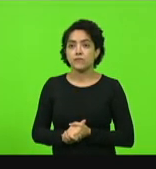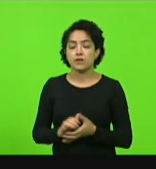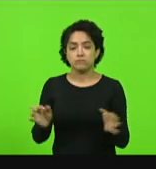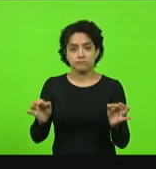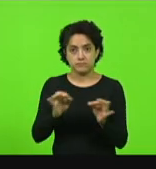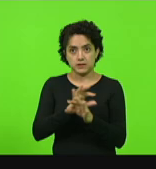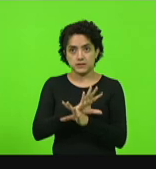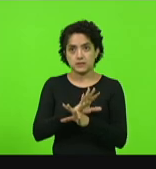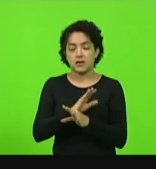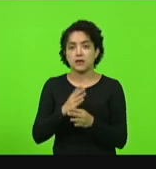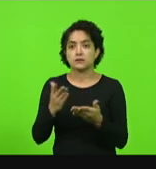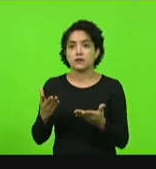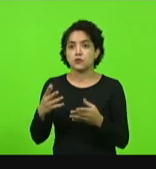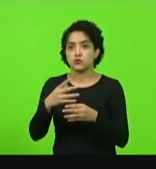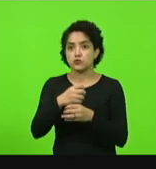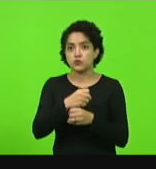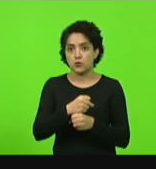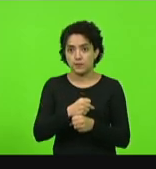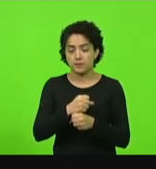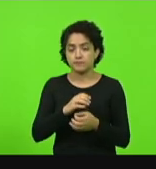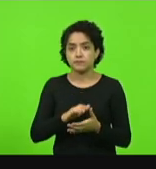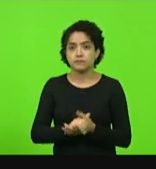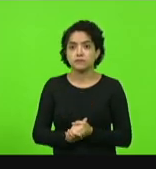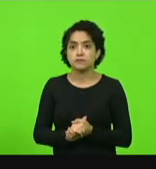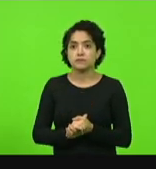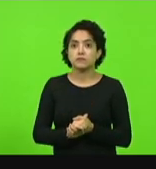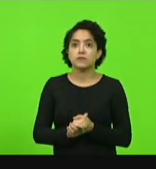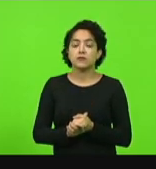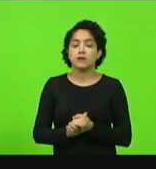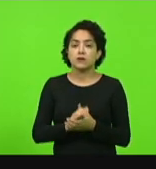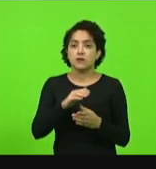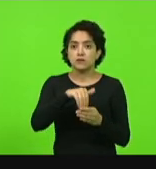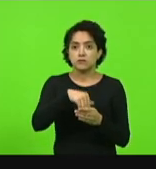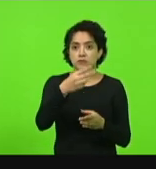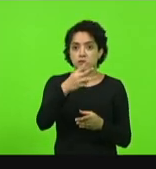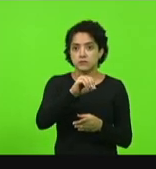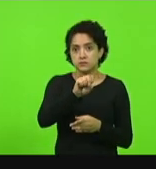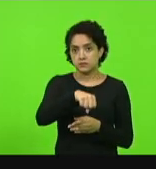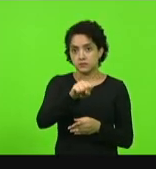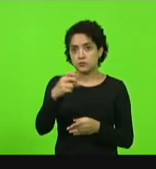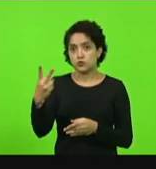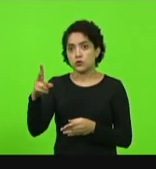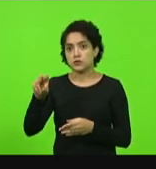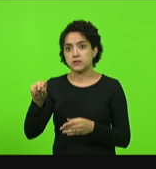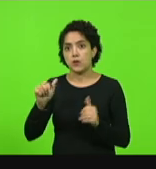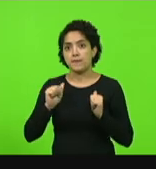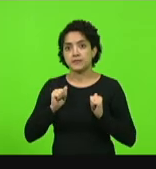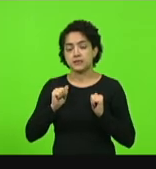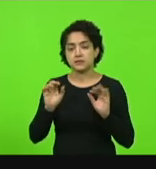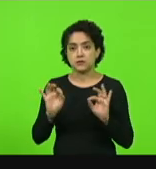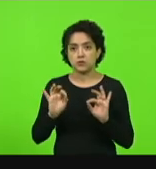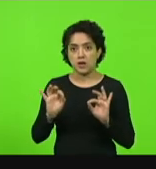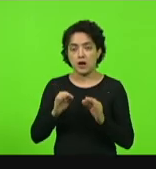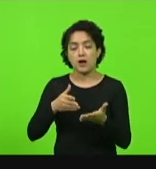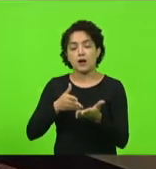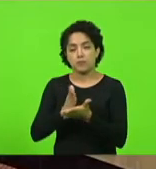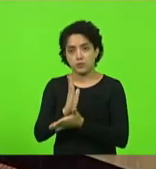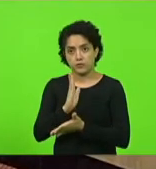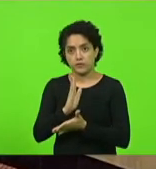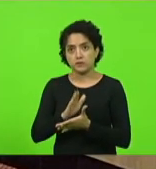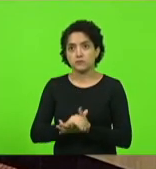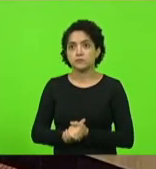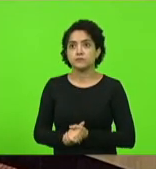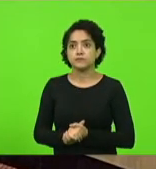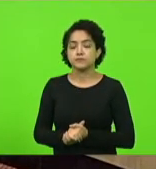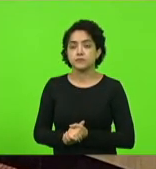Encerrada a votação. Colho o resultado. 30 votos sim, 2 votos não, nenhuma abstenção. Aprovado em primeiro